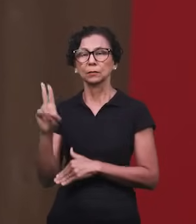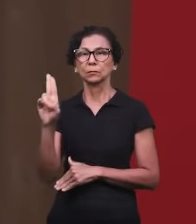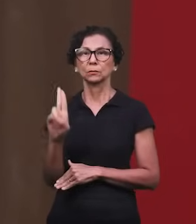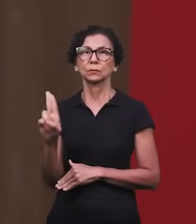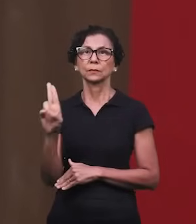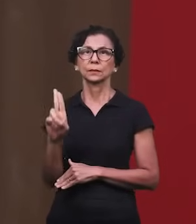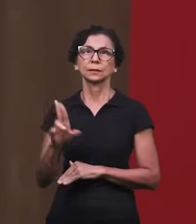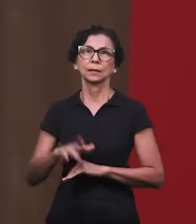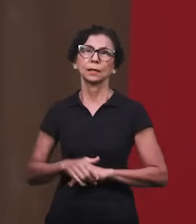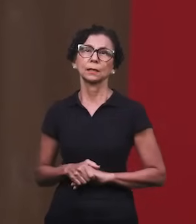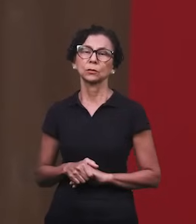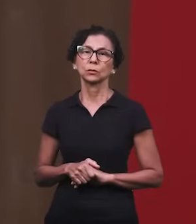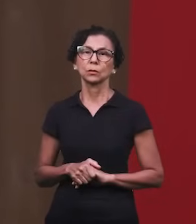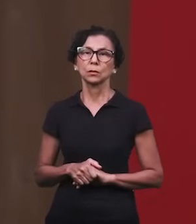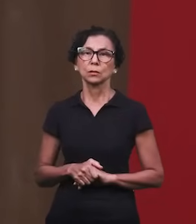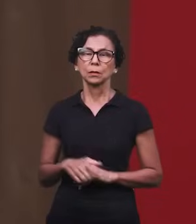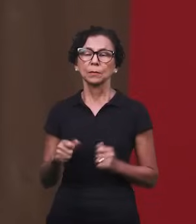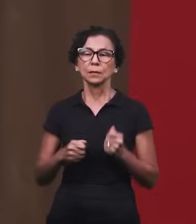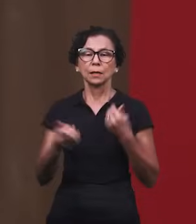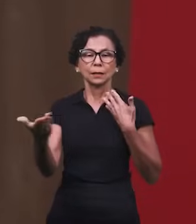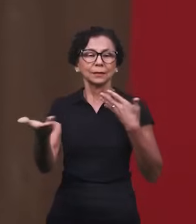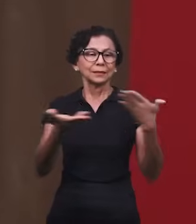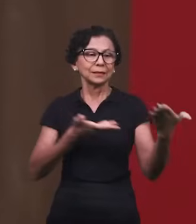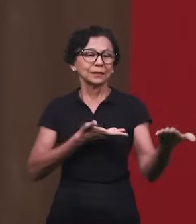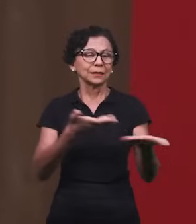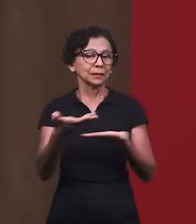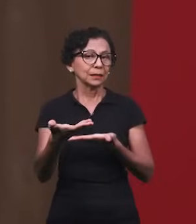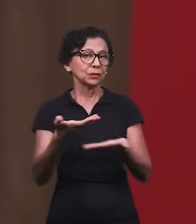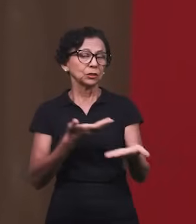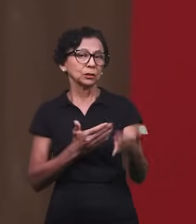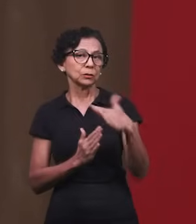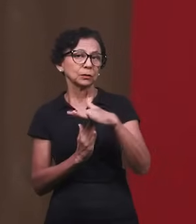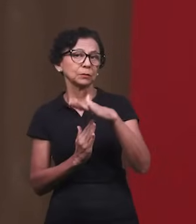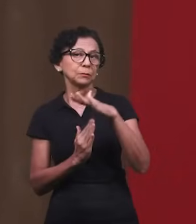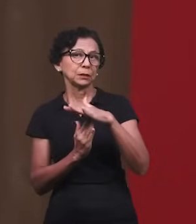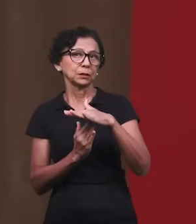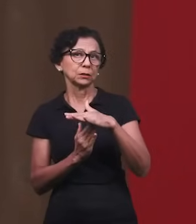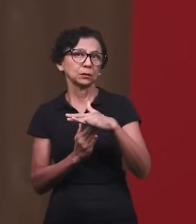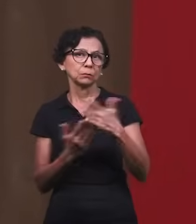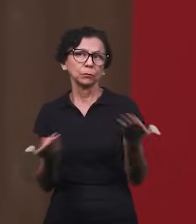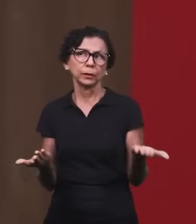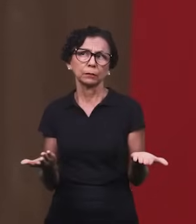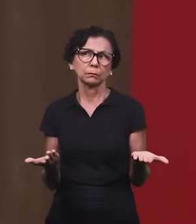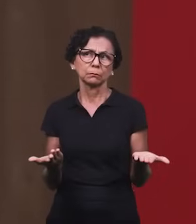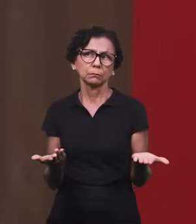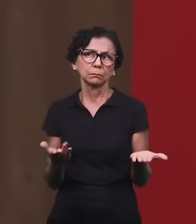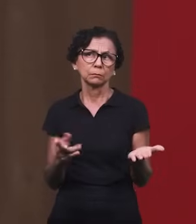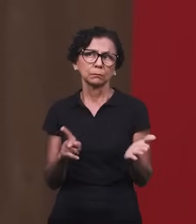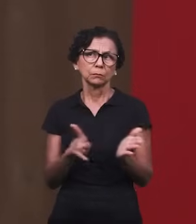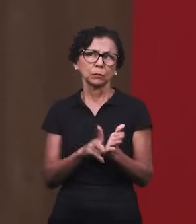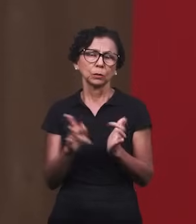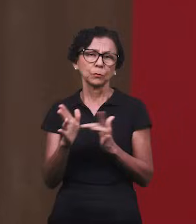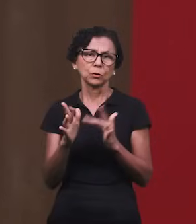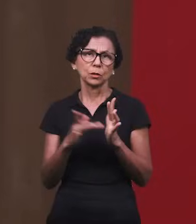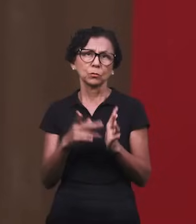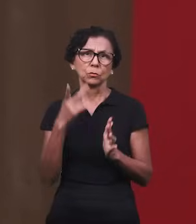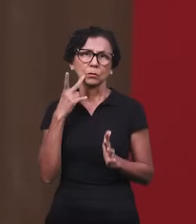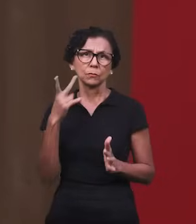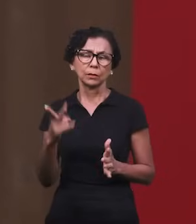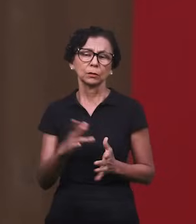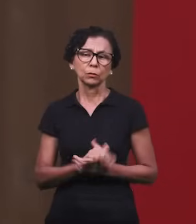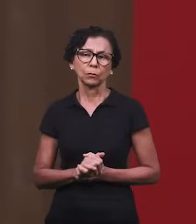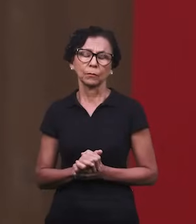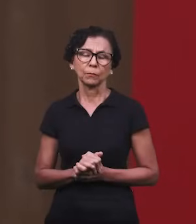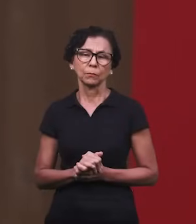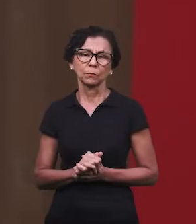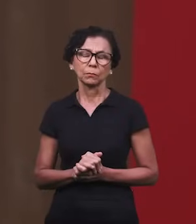nós precisamos interagir, mas interagir dentro de certos limites. Porque o próprio Senhor Jesus falou o seguinte: olha, eles não são